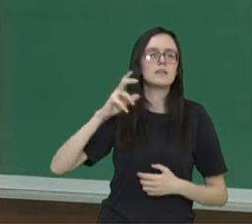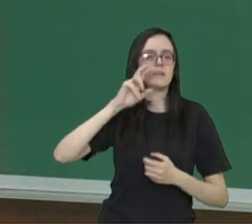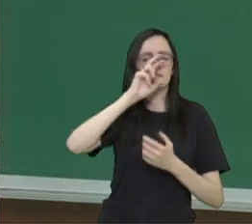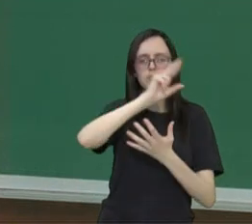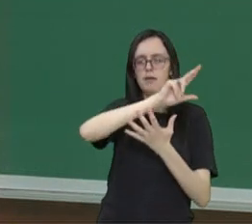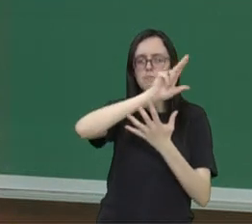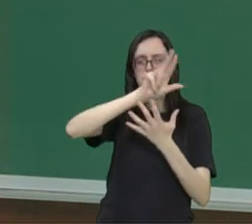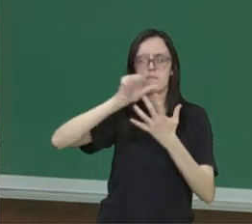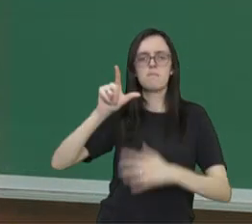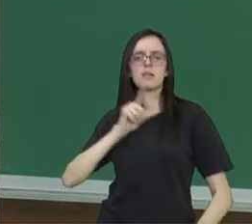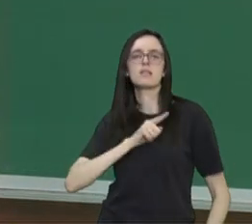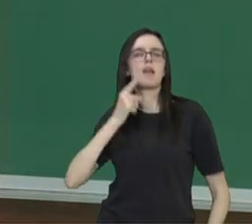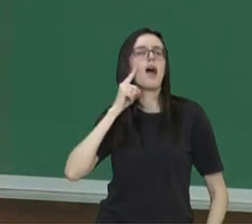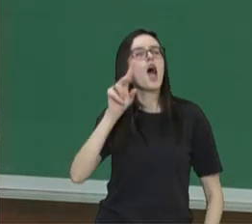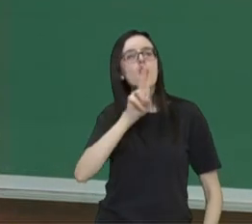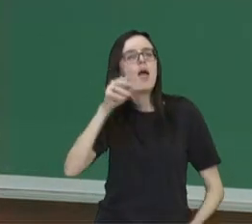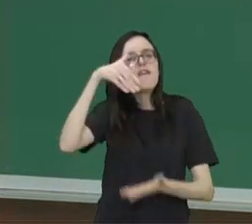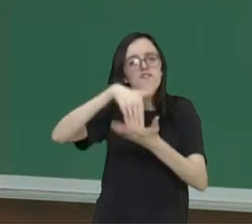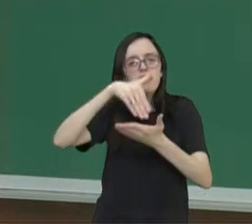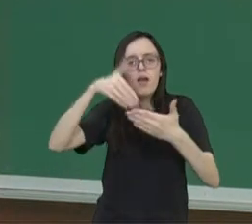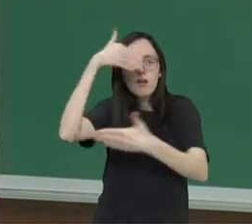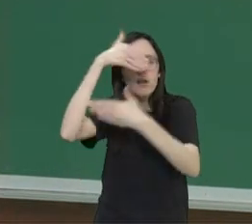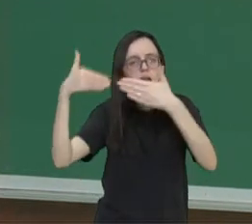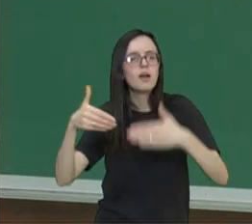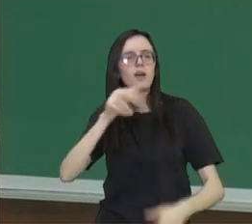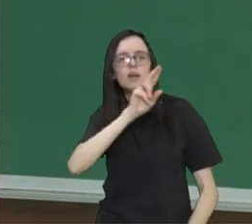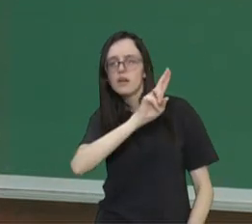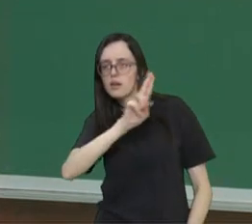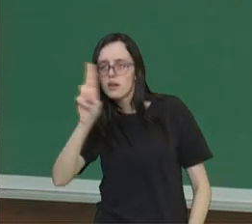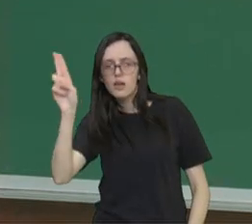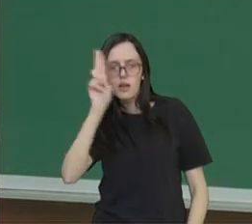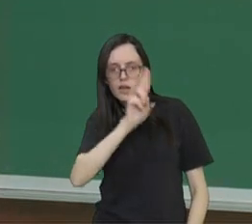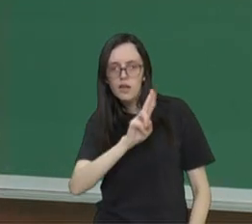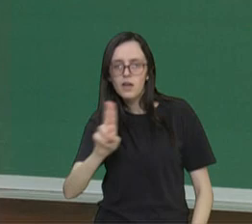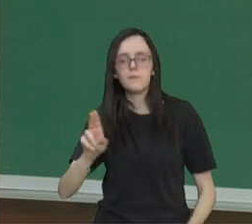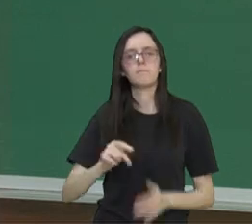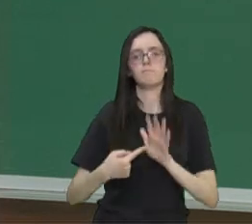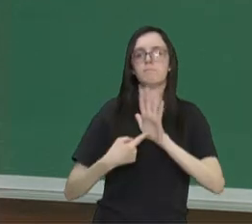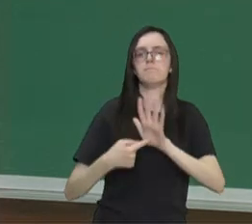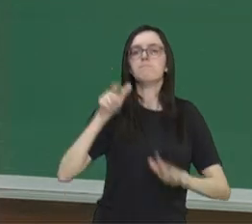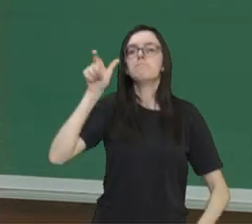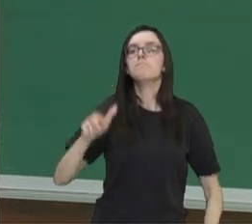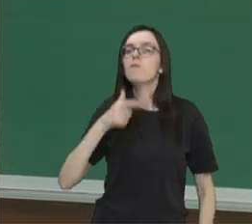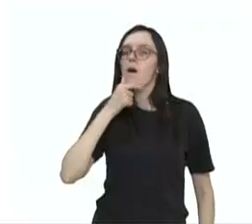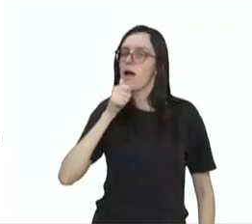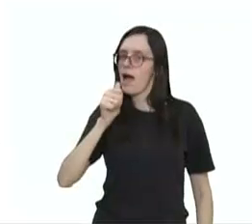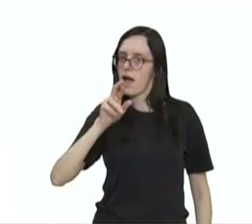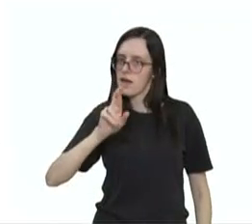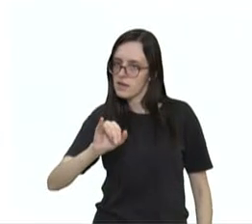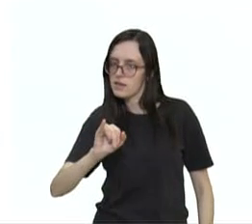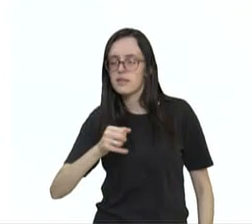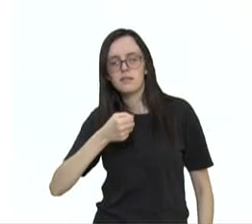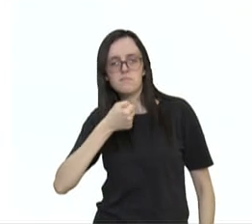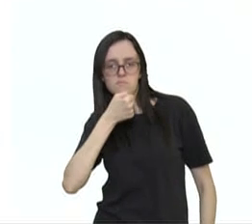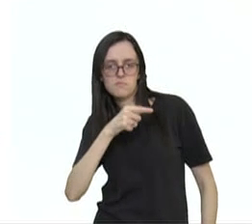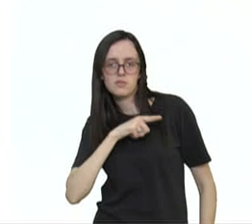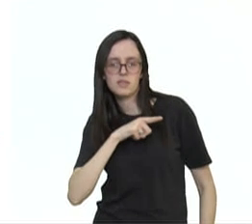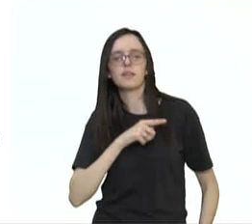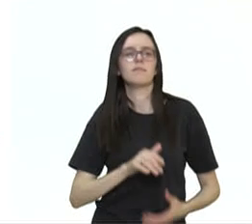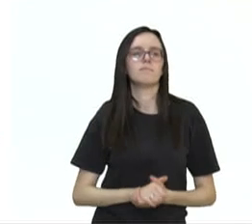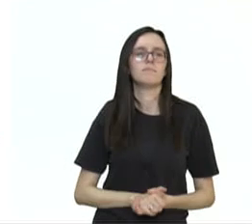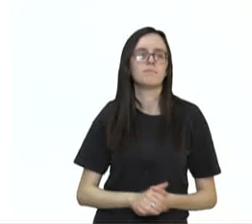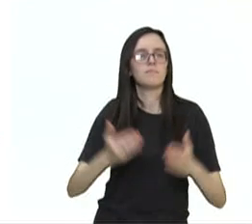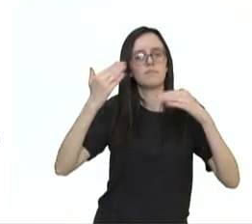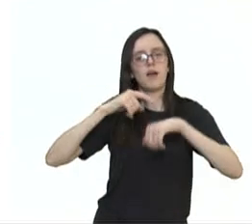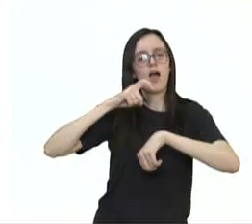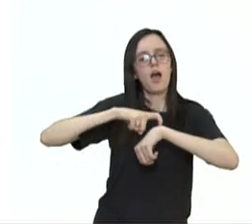até nacionais, como Calouros em Desfile, apresentado pelo Ari Barroso. A Hora do Pato, apresentado